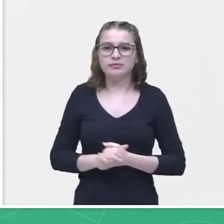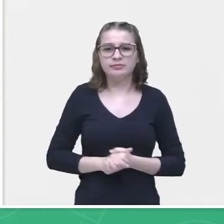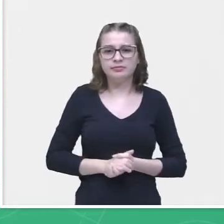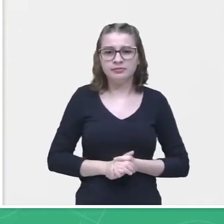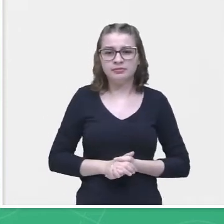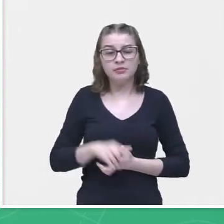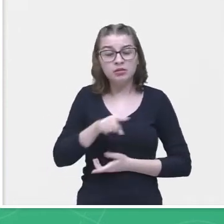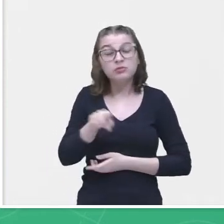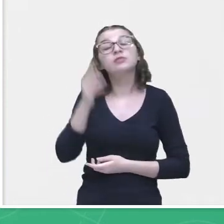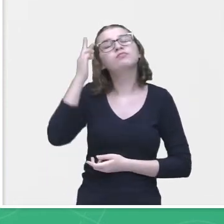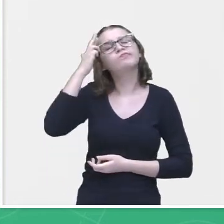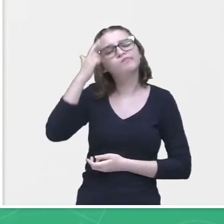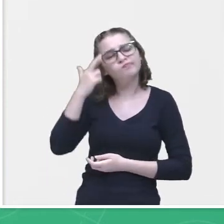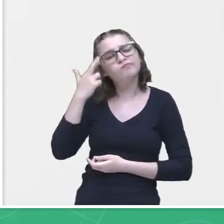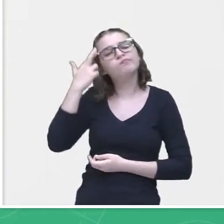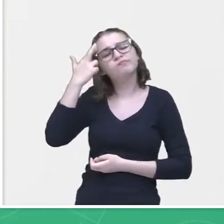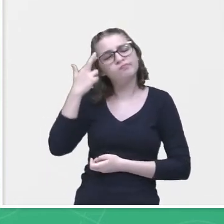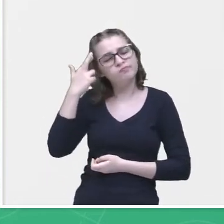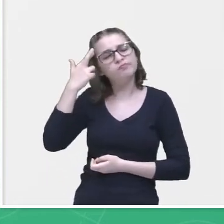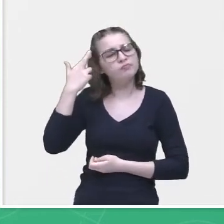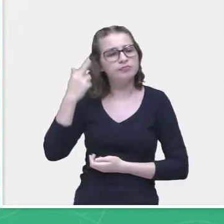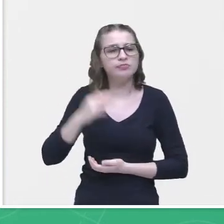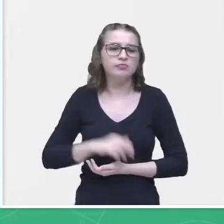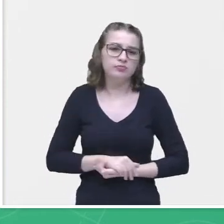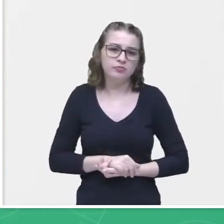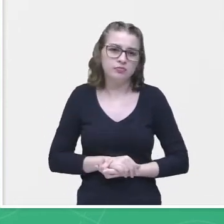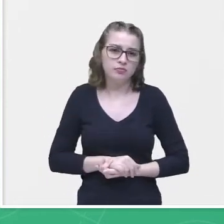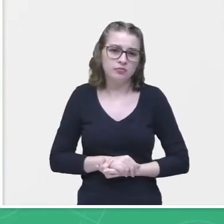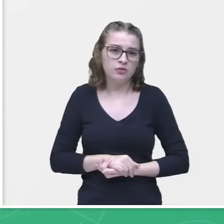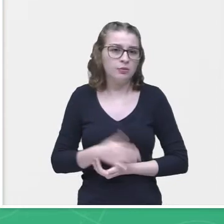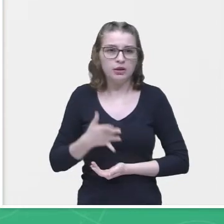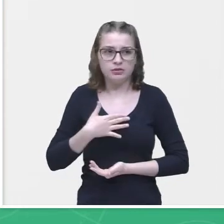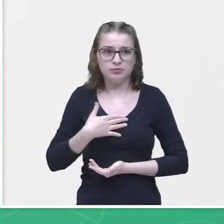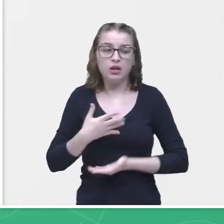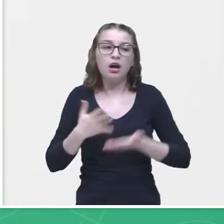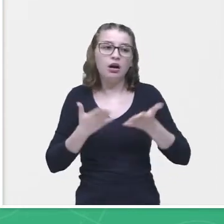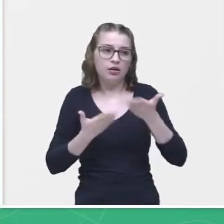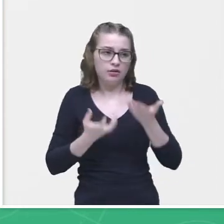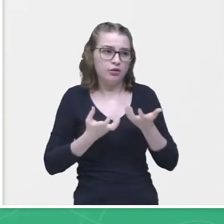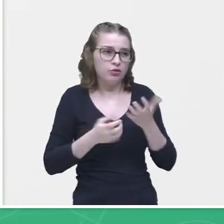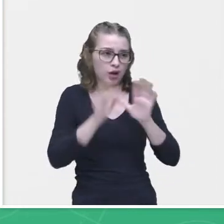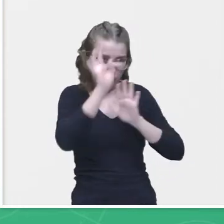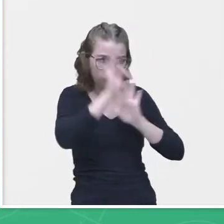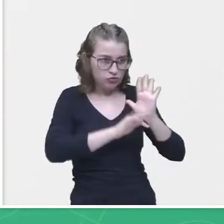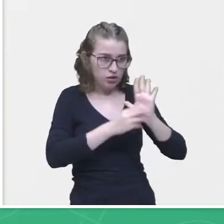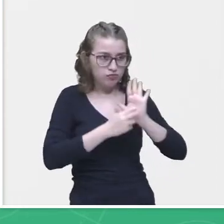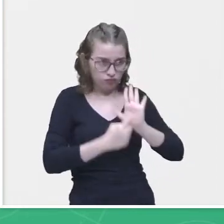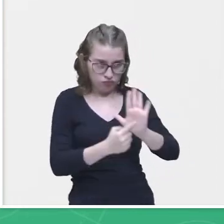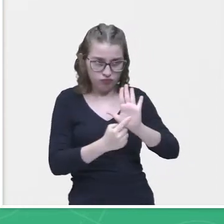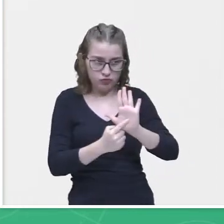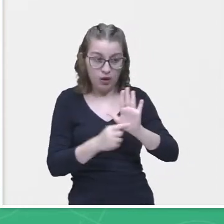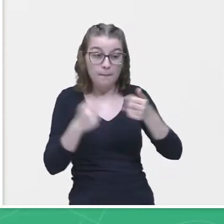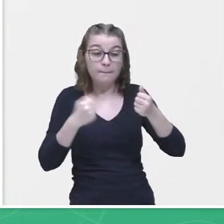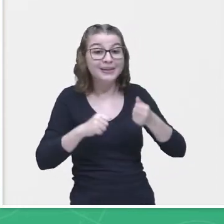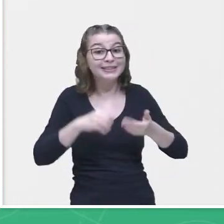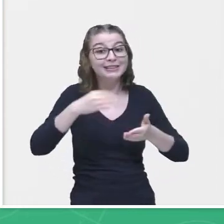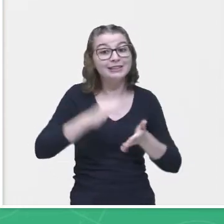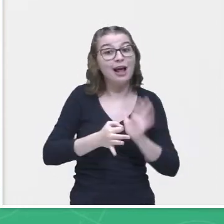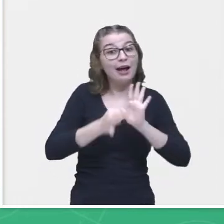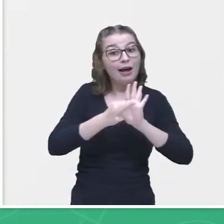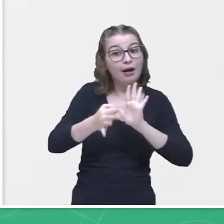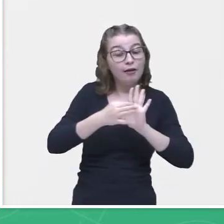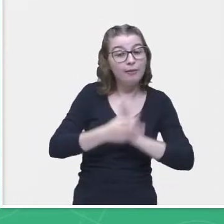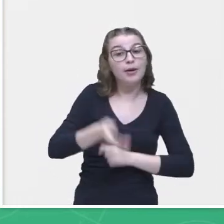refletir. Porque, a partir do momento em que você se propõe a produzir um texto de opinião, você tem que apresentar argumentos.